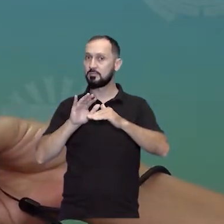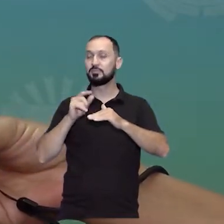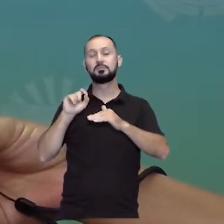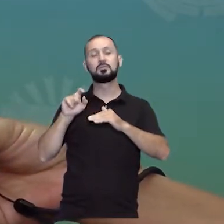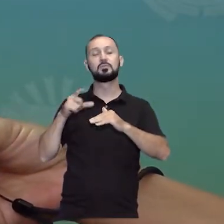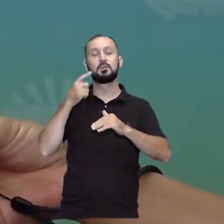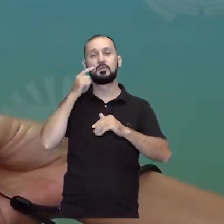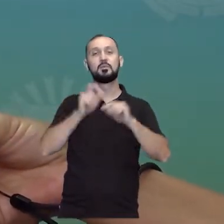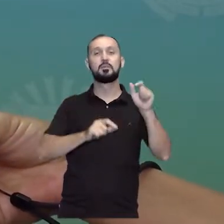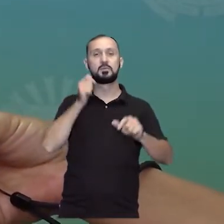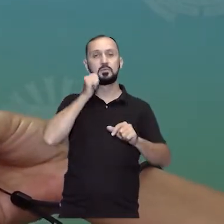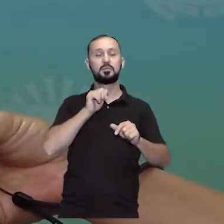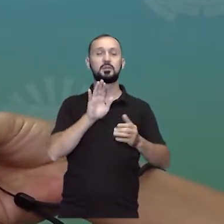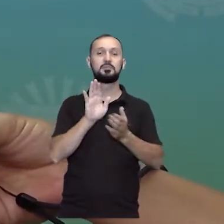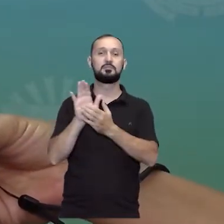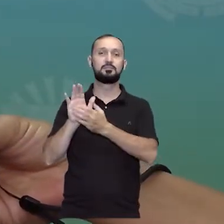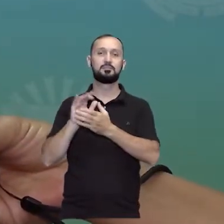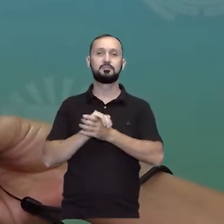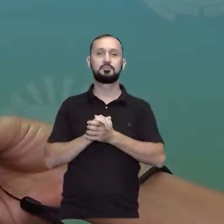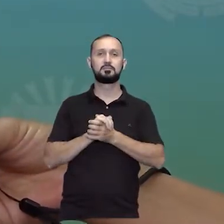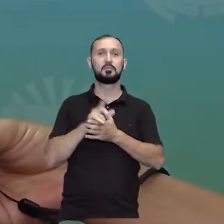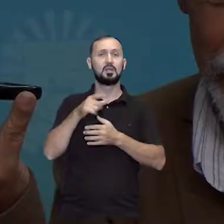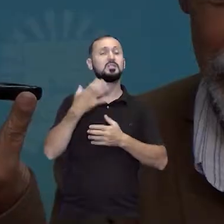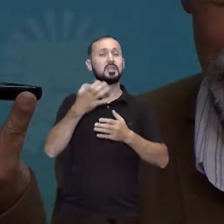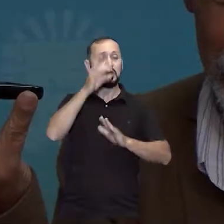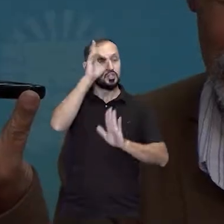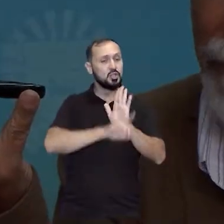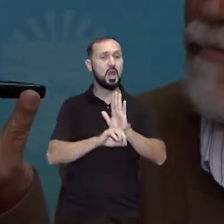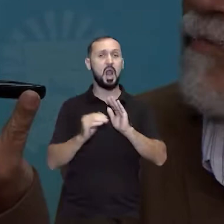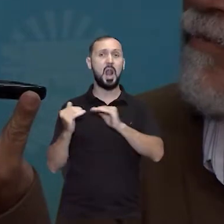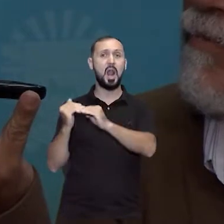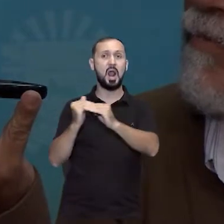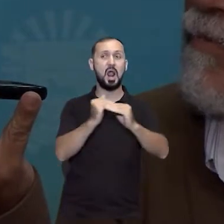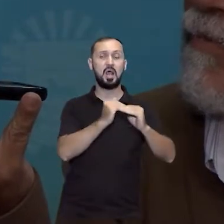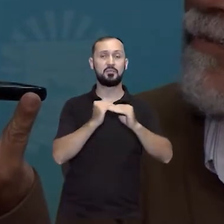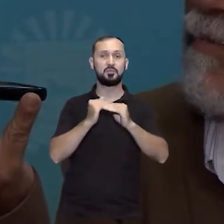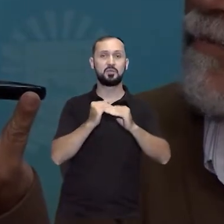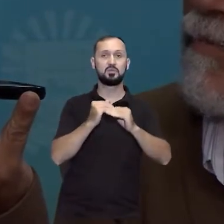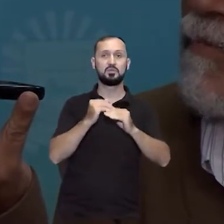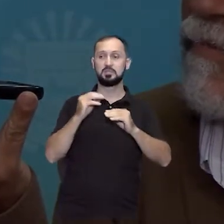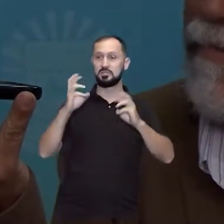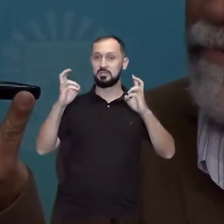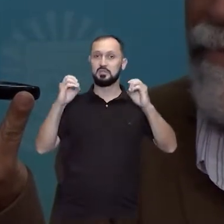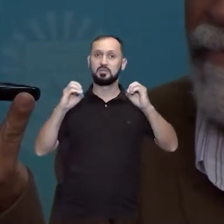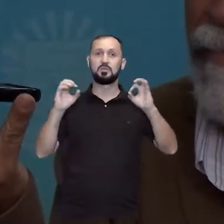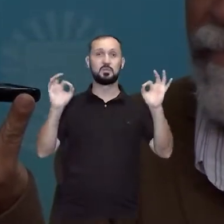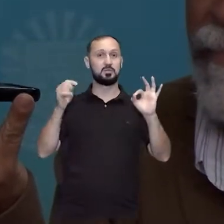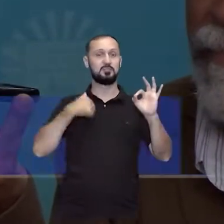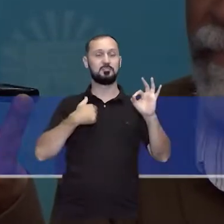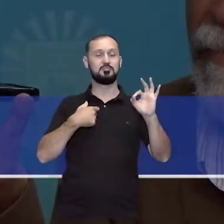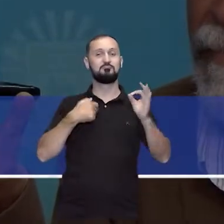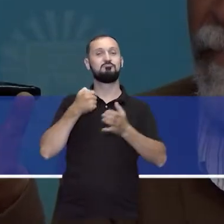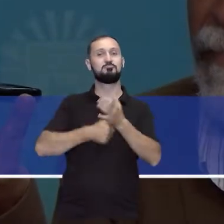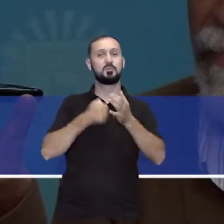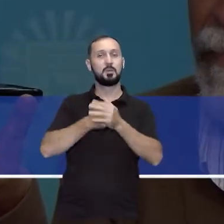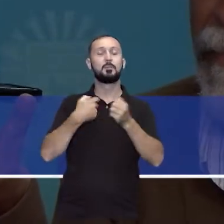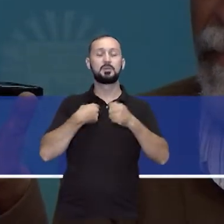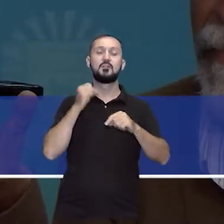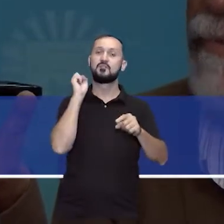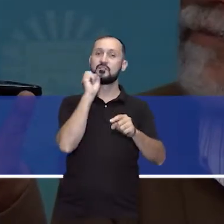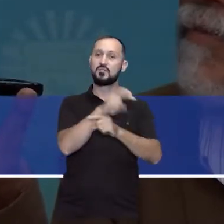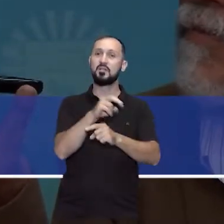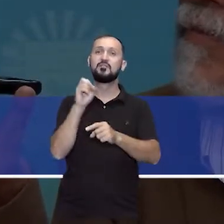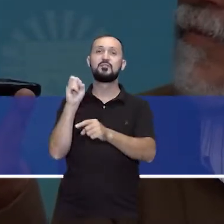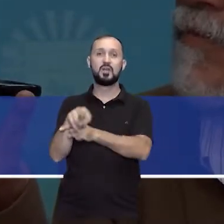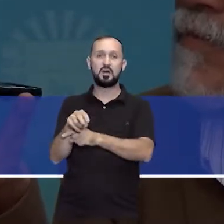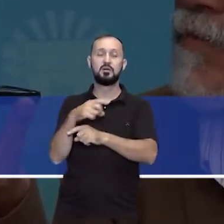sendo aplicada para o número de mulheres candidatas. Eu entendo que os direitos são iguais, então 50% eu defendo.